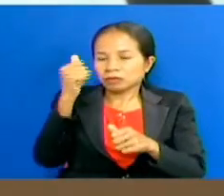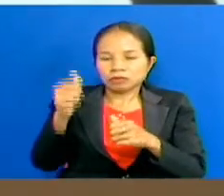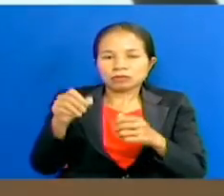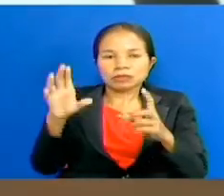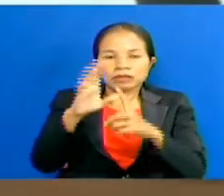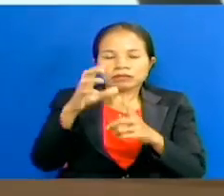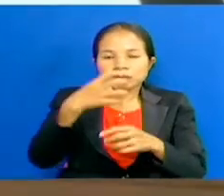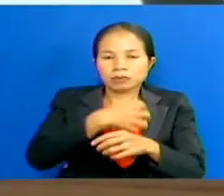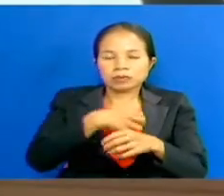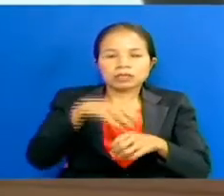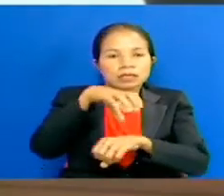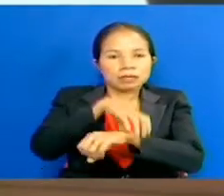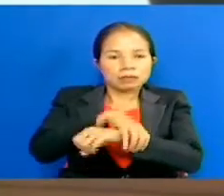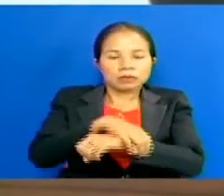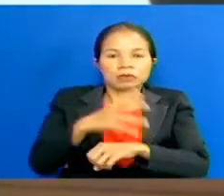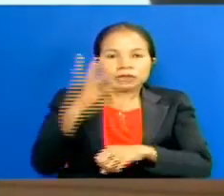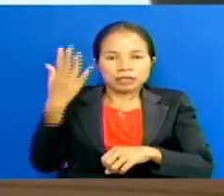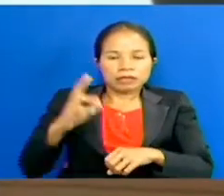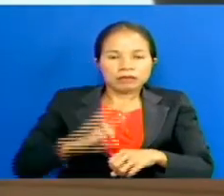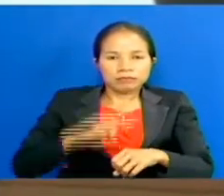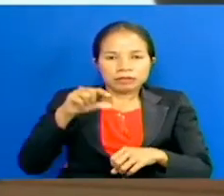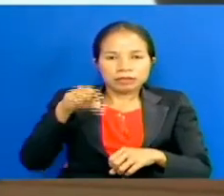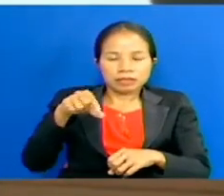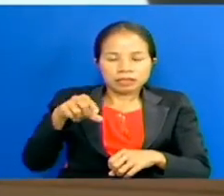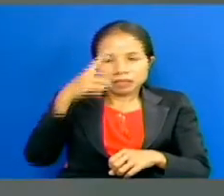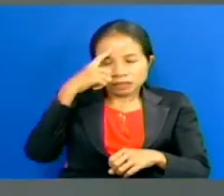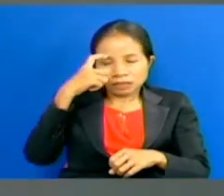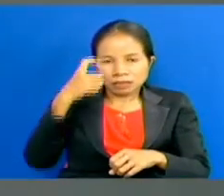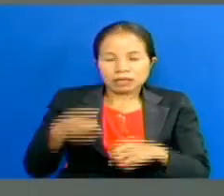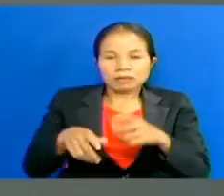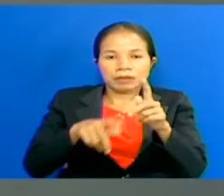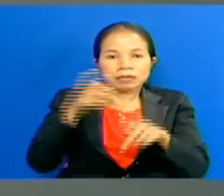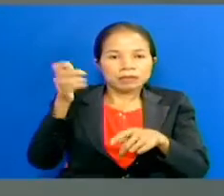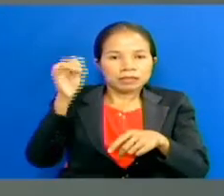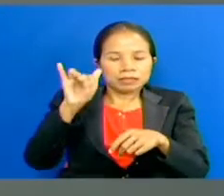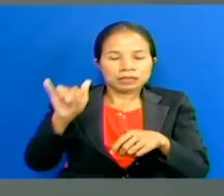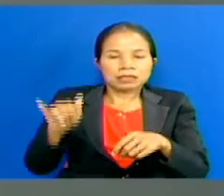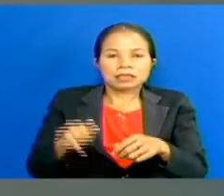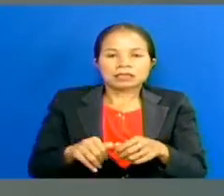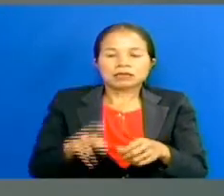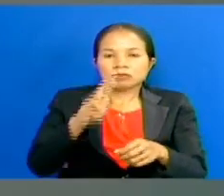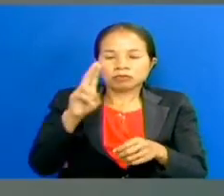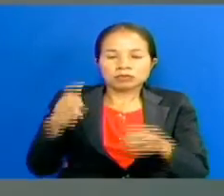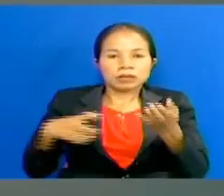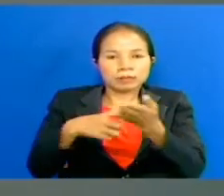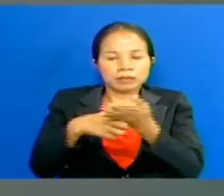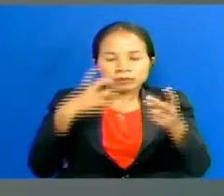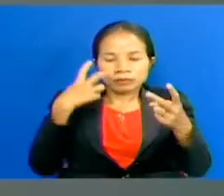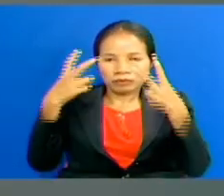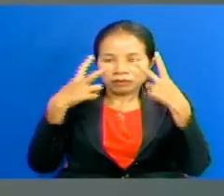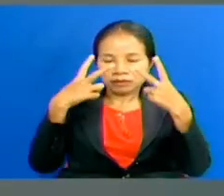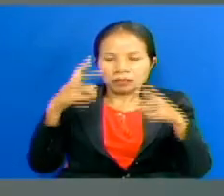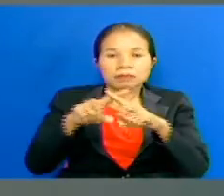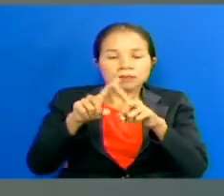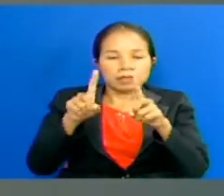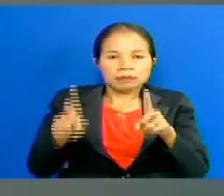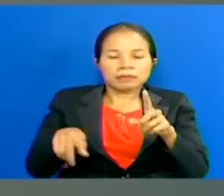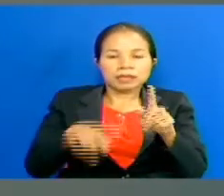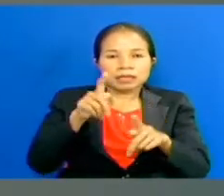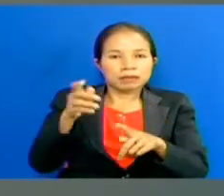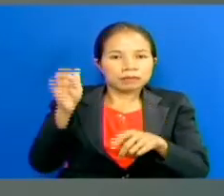Comando Viqueque, captura Iha, Viqueque, Vila, Tamba, cidadão hirakne, maio, passaporte, turista, Mãe,